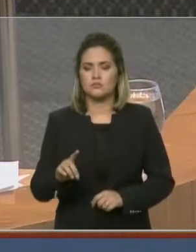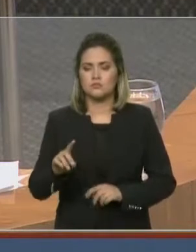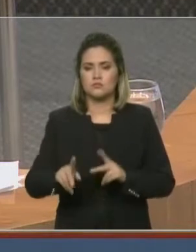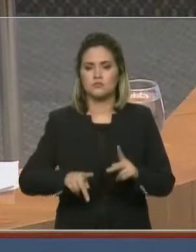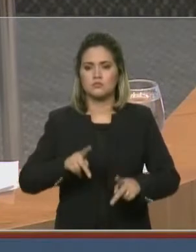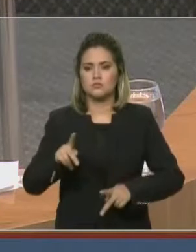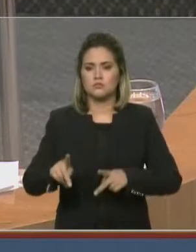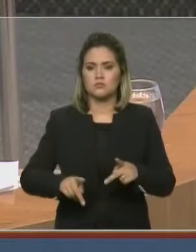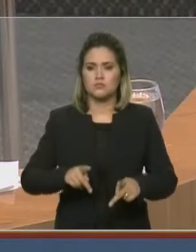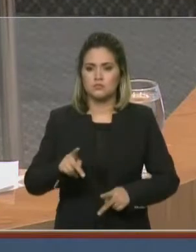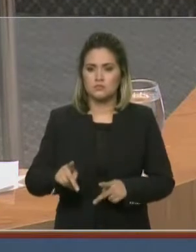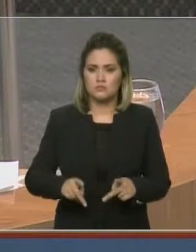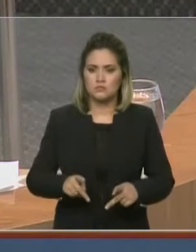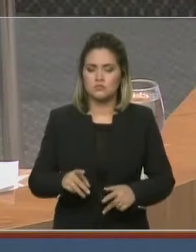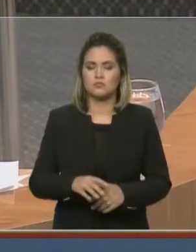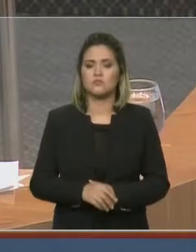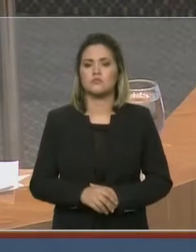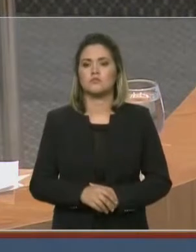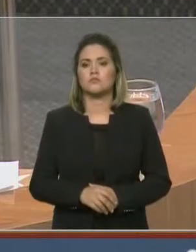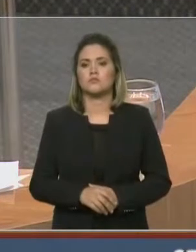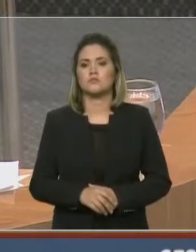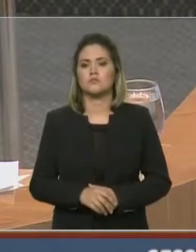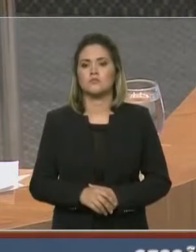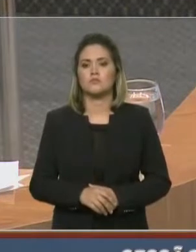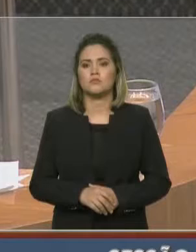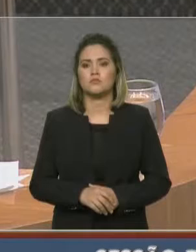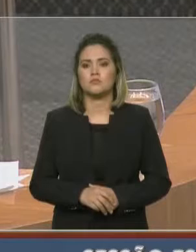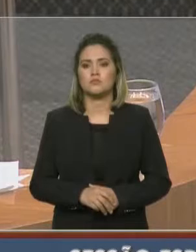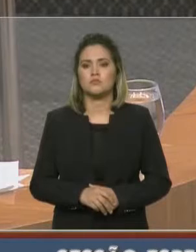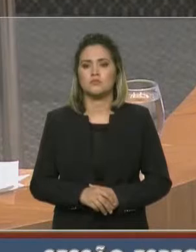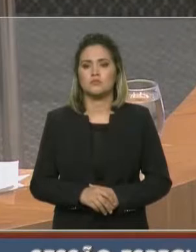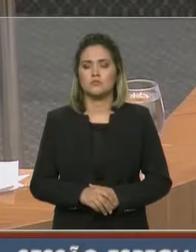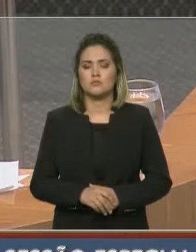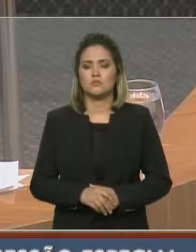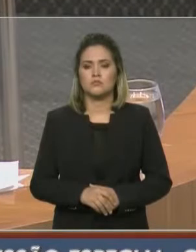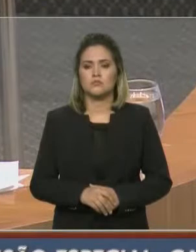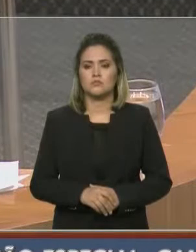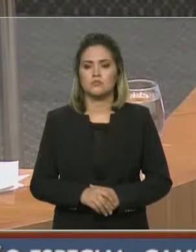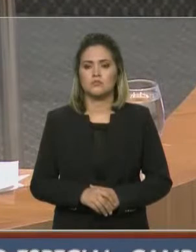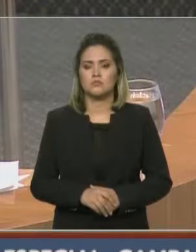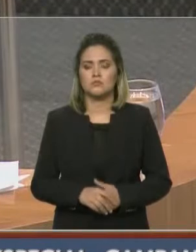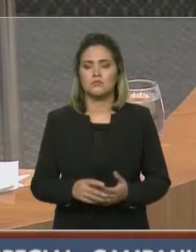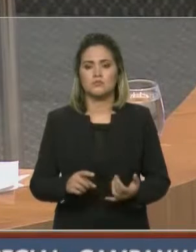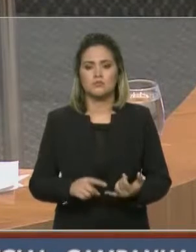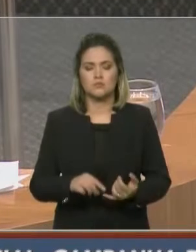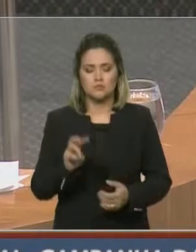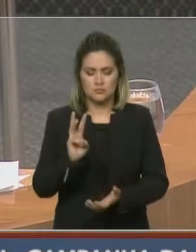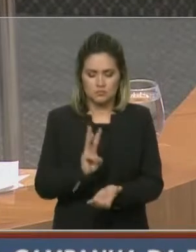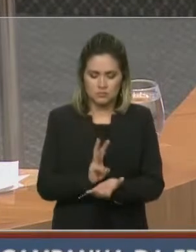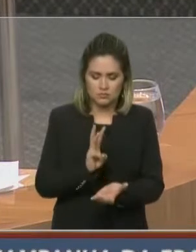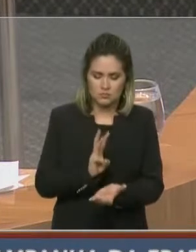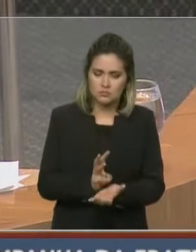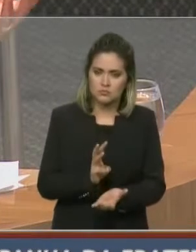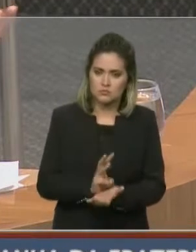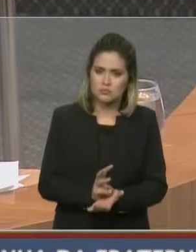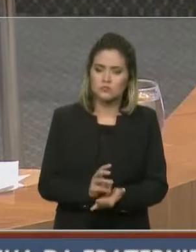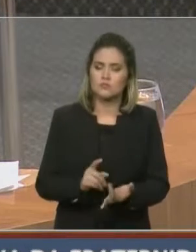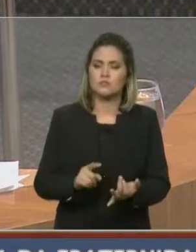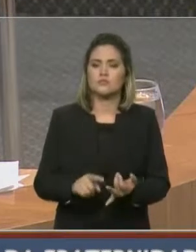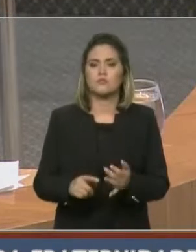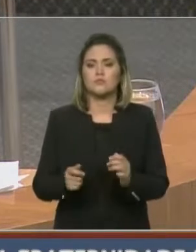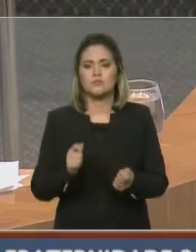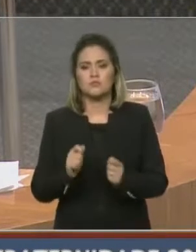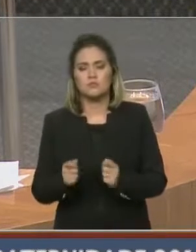modo geral, e órgãos do poder público, como Defensoria, Controladorias, a Ordem